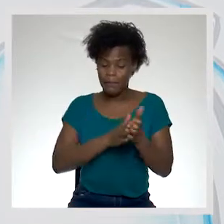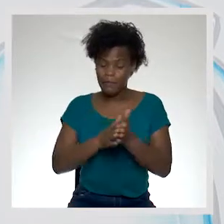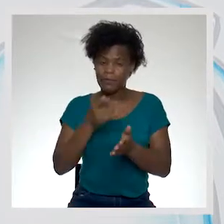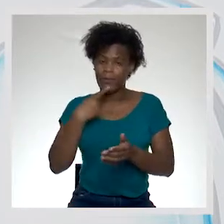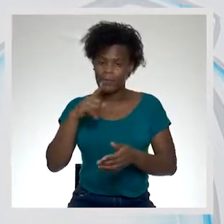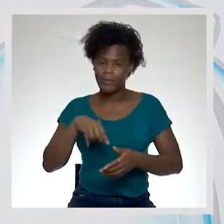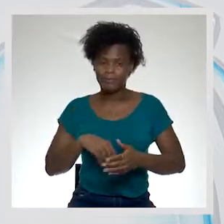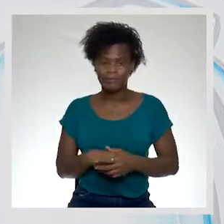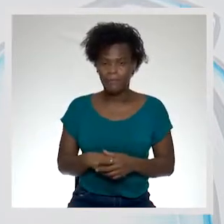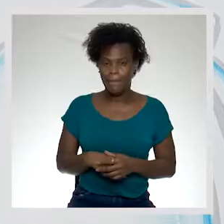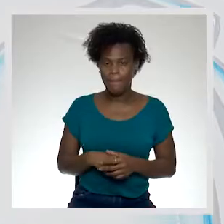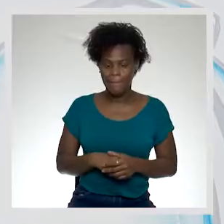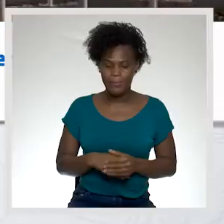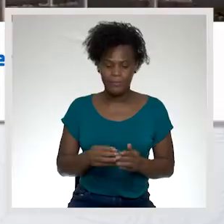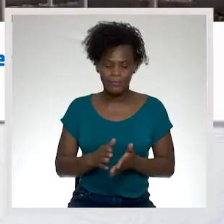reaproveitá-lo.